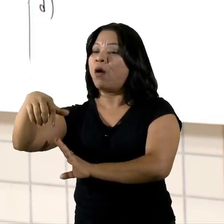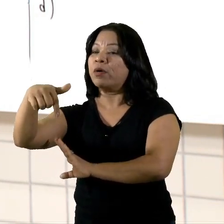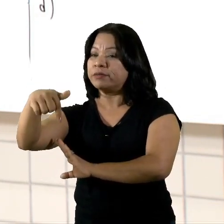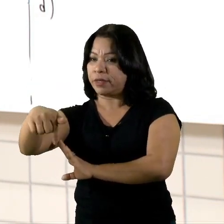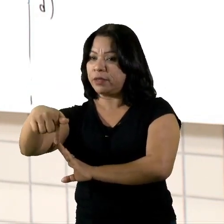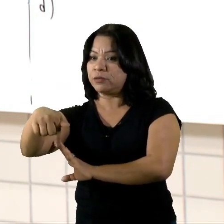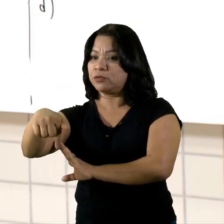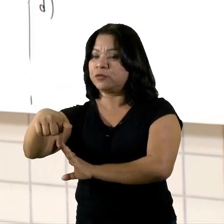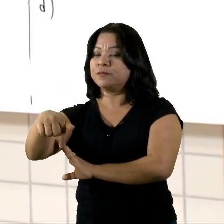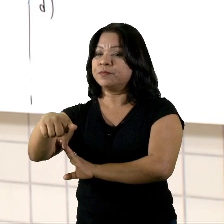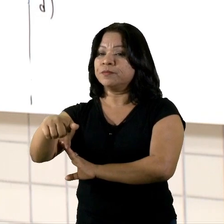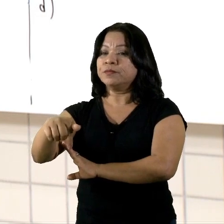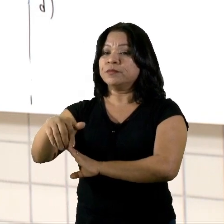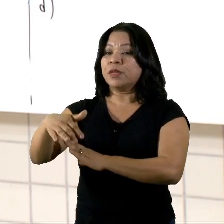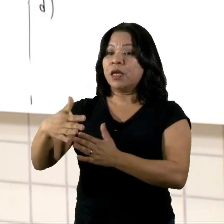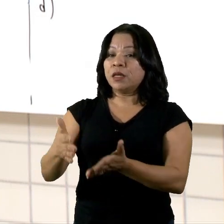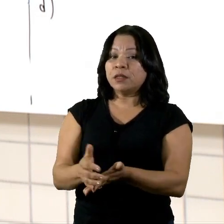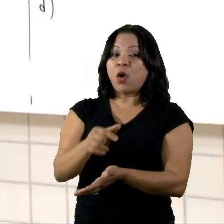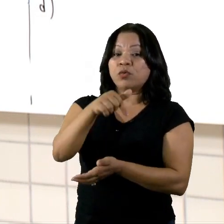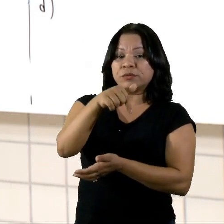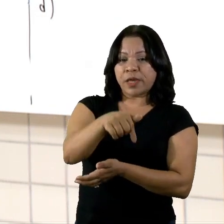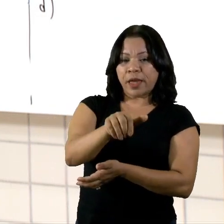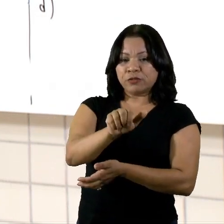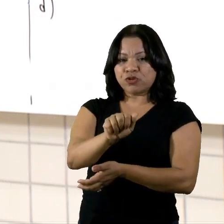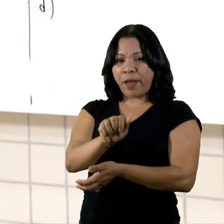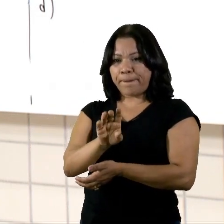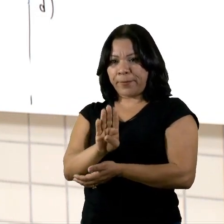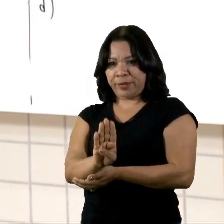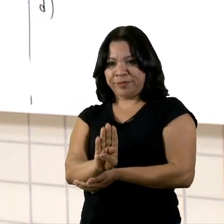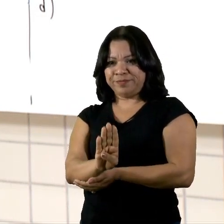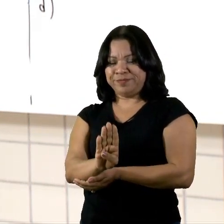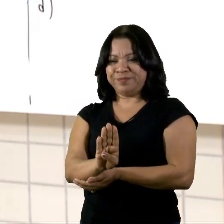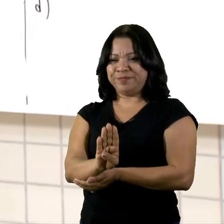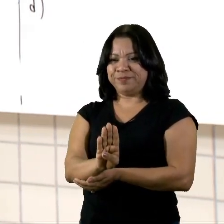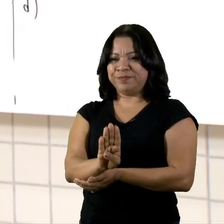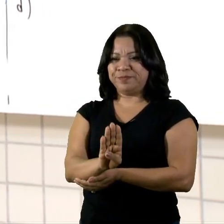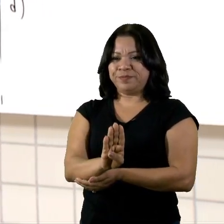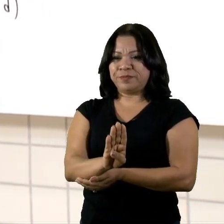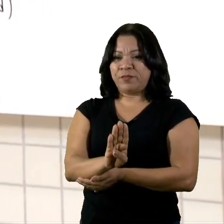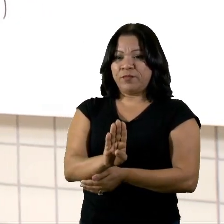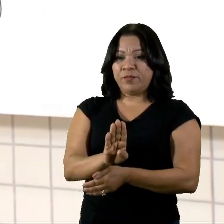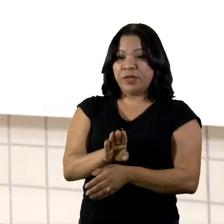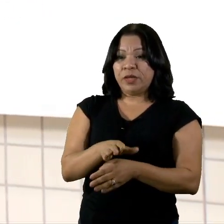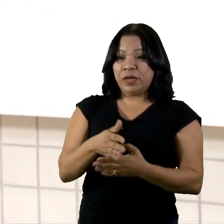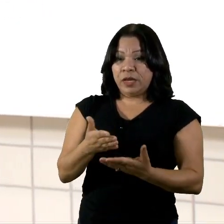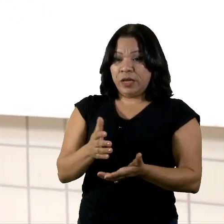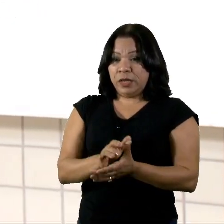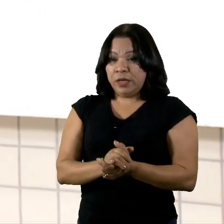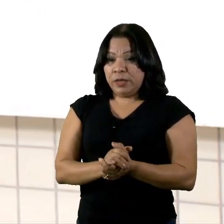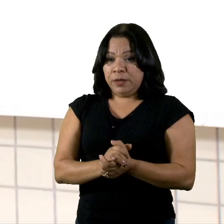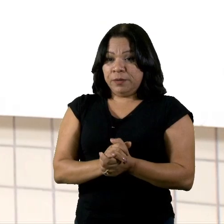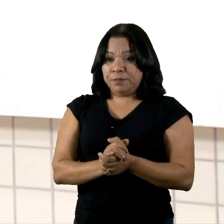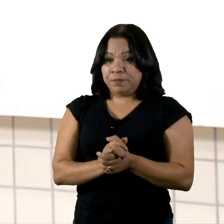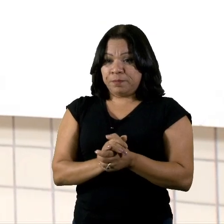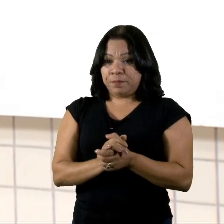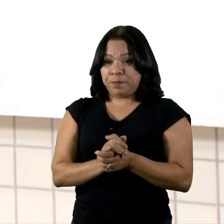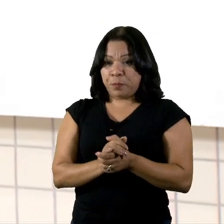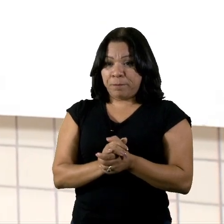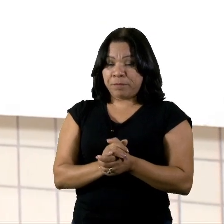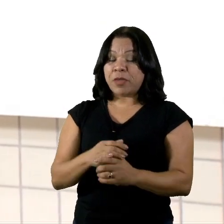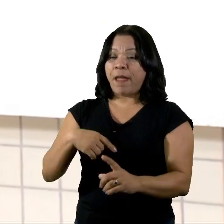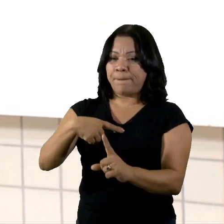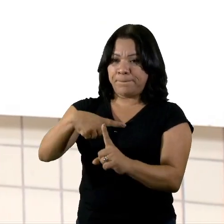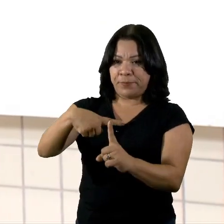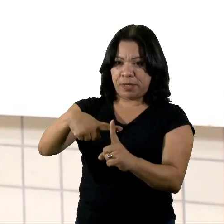7AB. Tá? Eu trabalho só com os coeficientes numéricos. E aqui, ó,